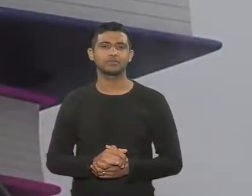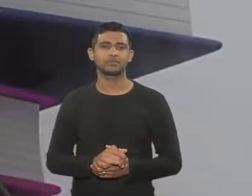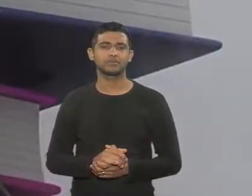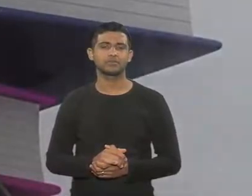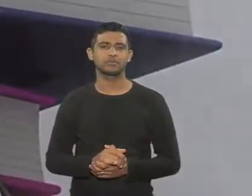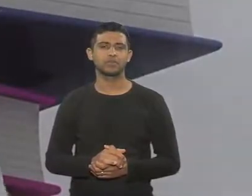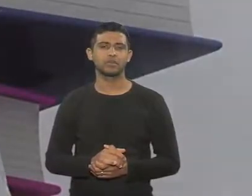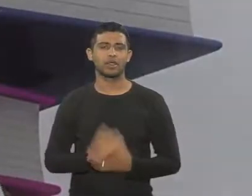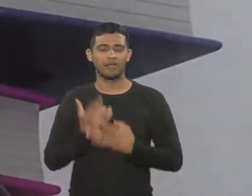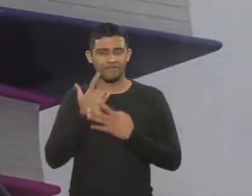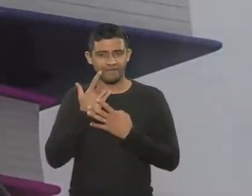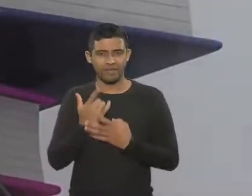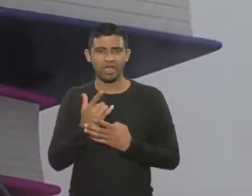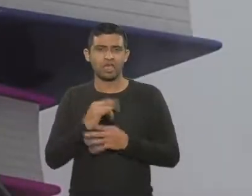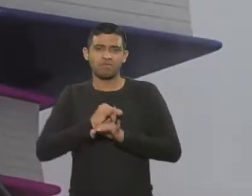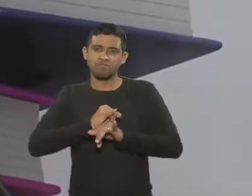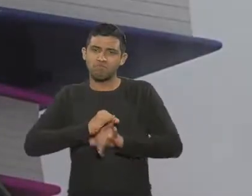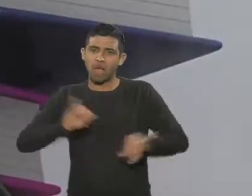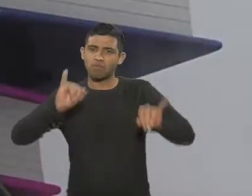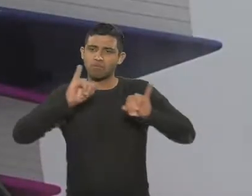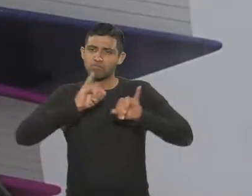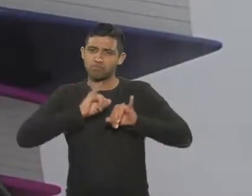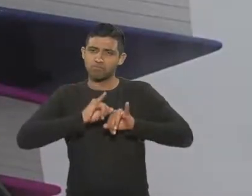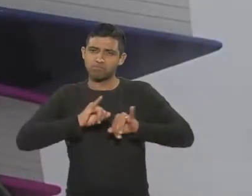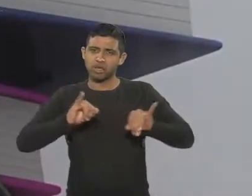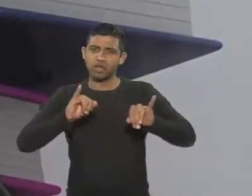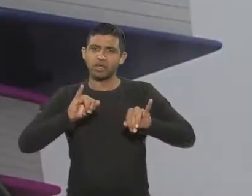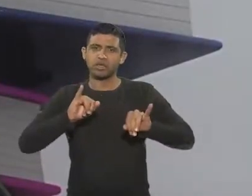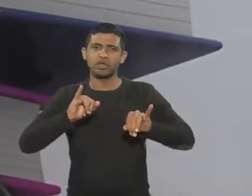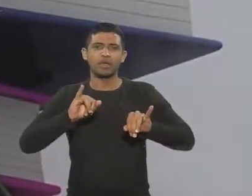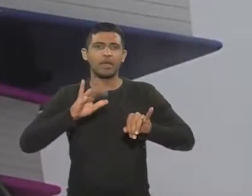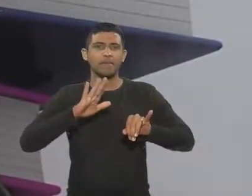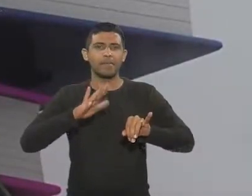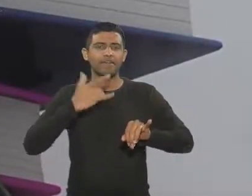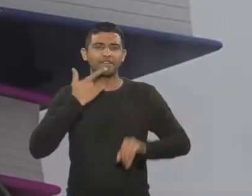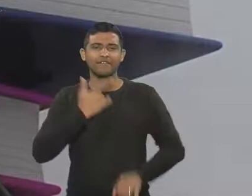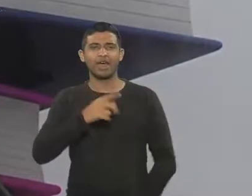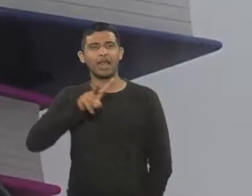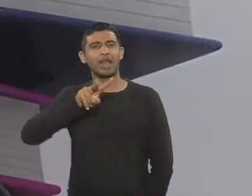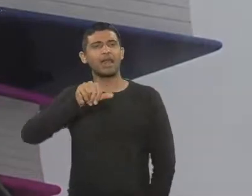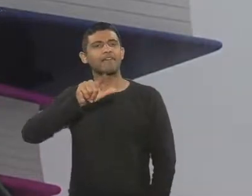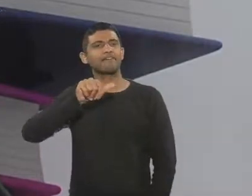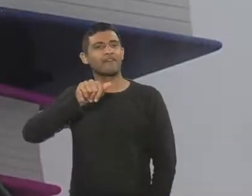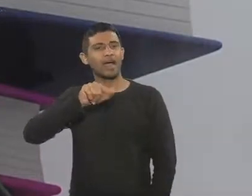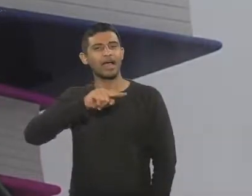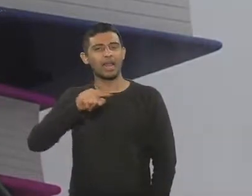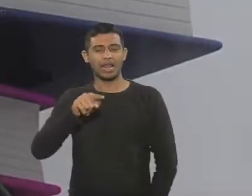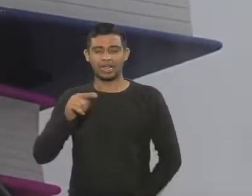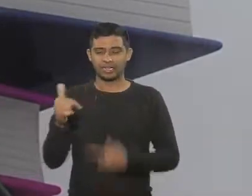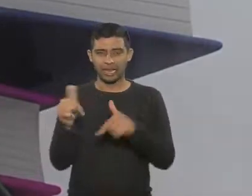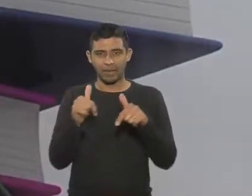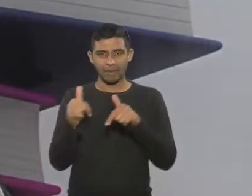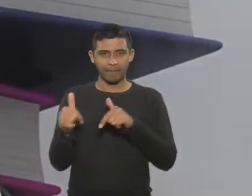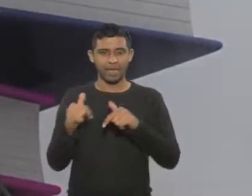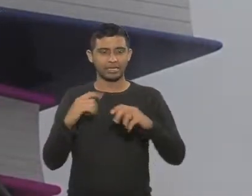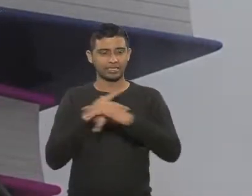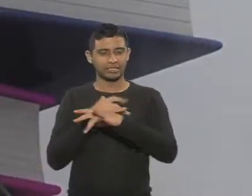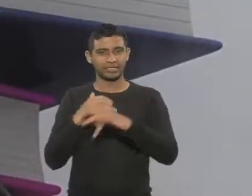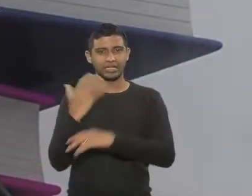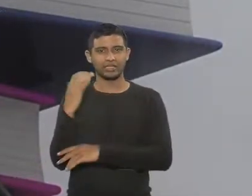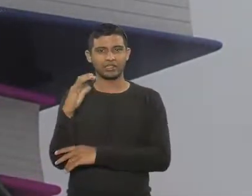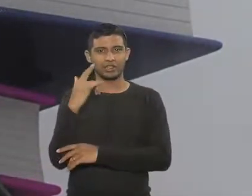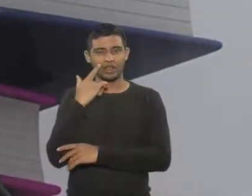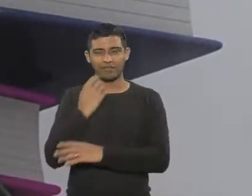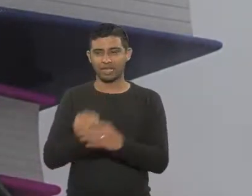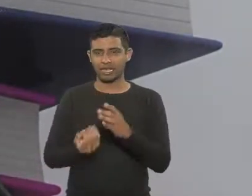passando a informação. E vagas para emprego na cidade de Niterói, vai abrir